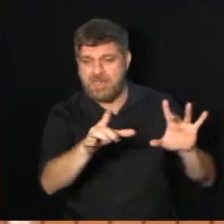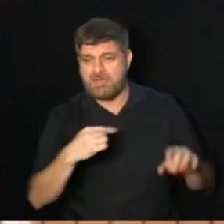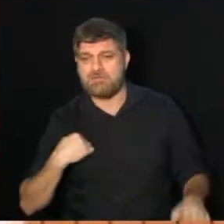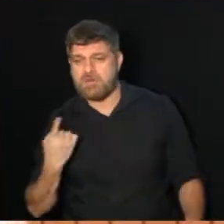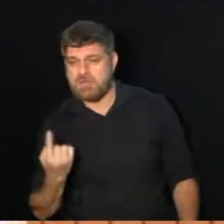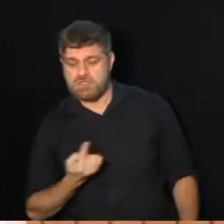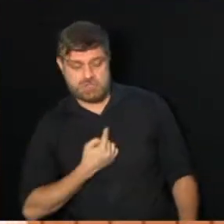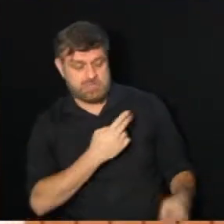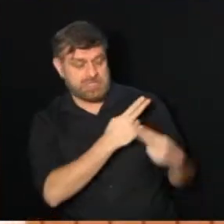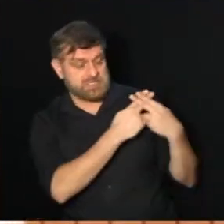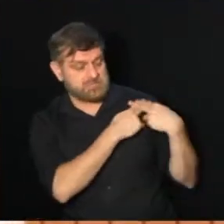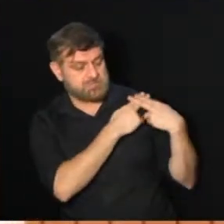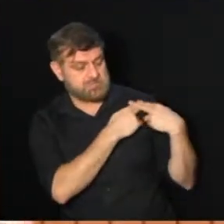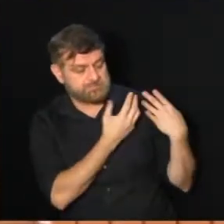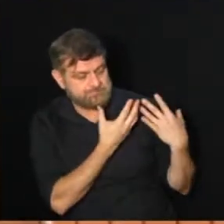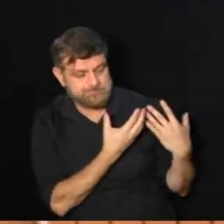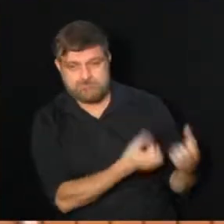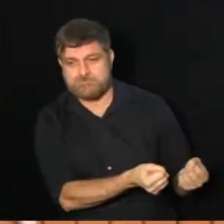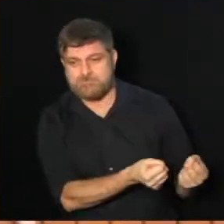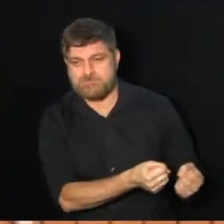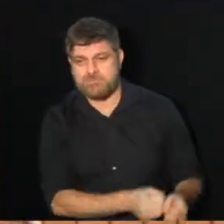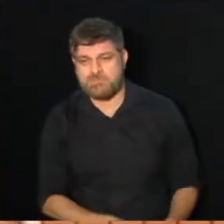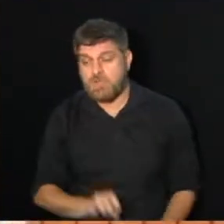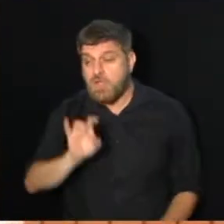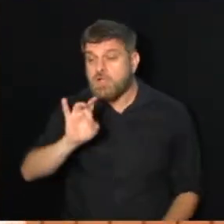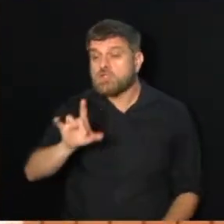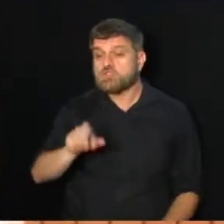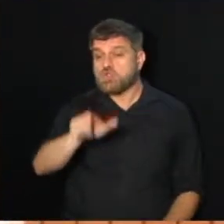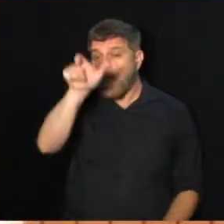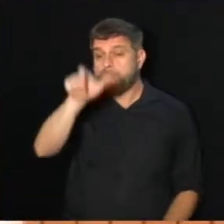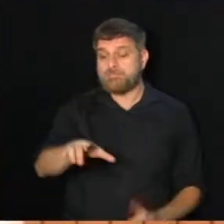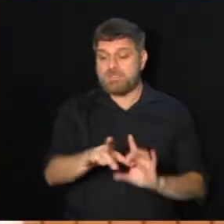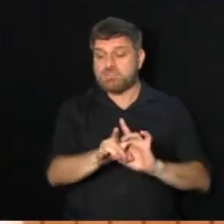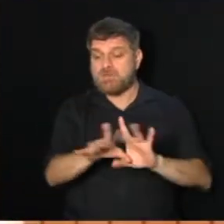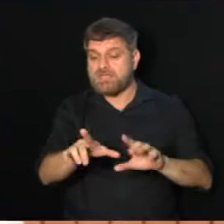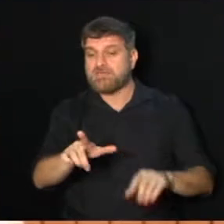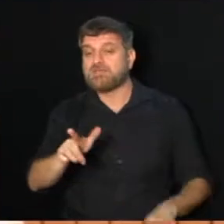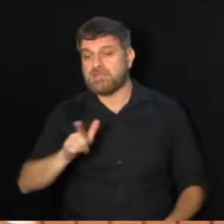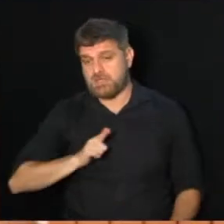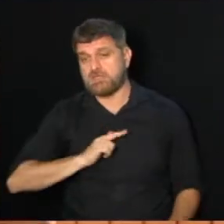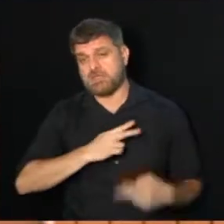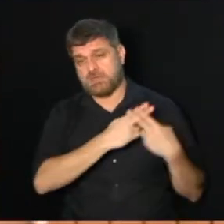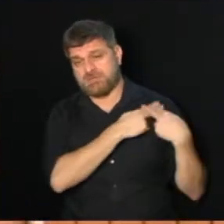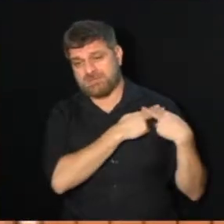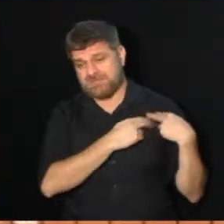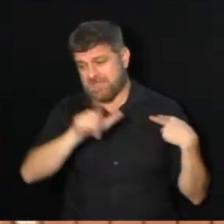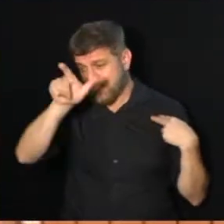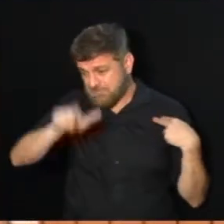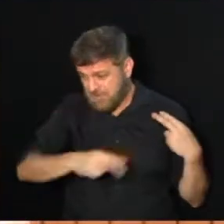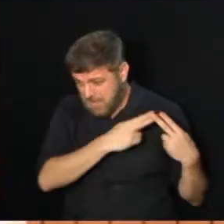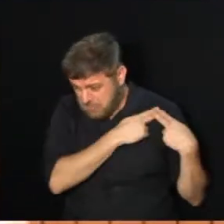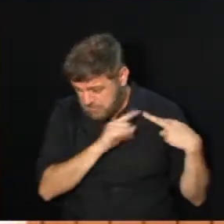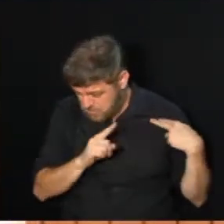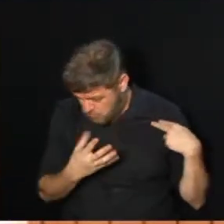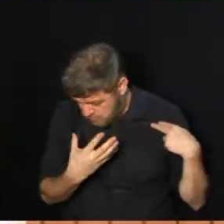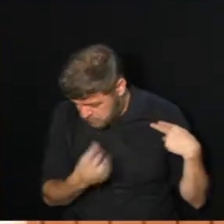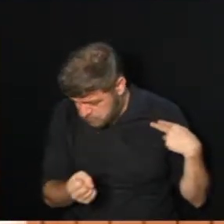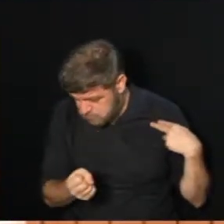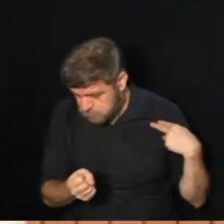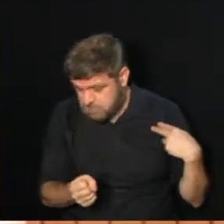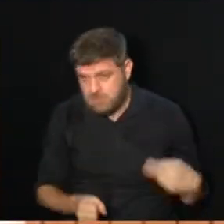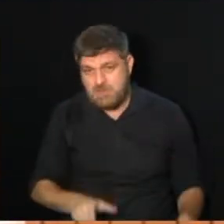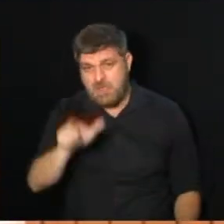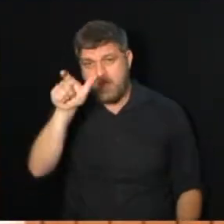precisamos assumir responsabilidades. Só é livre quem assume responsabilidade. Quem não assume a sua responsabilidade acaba